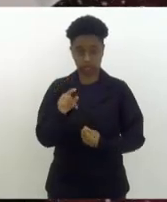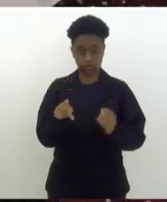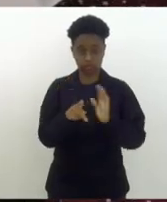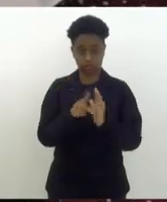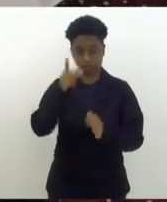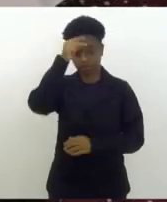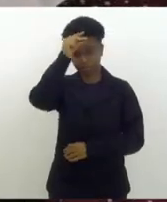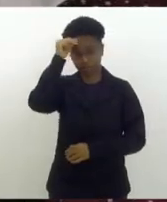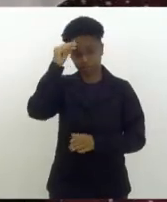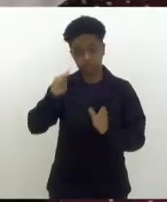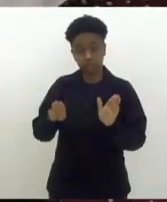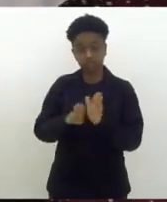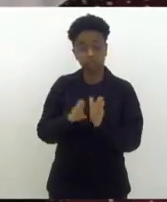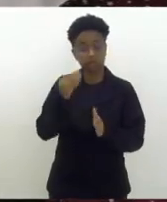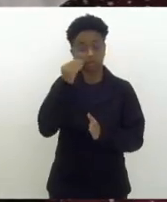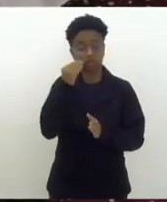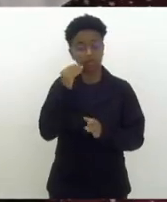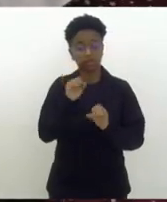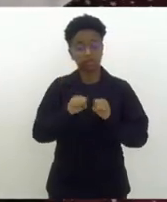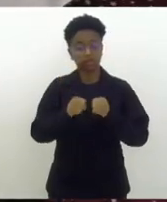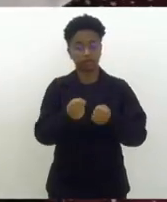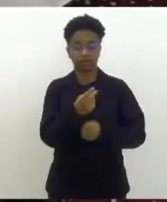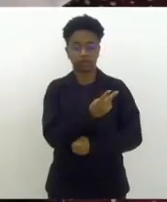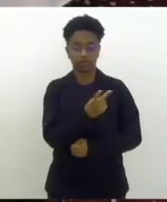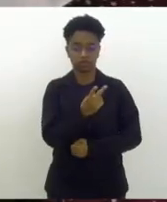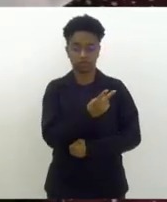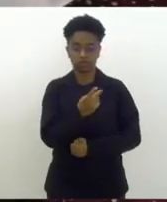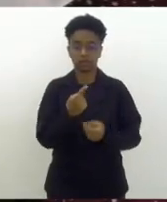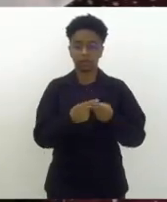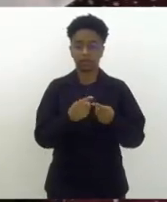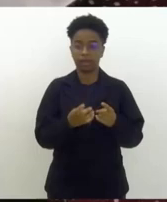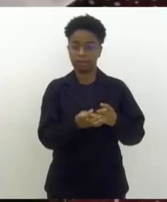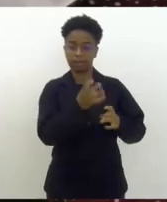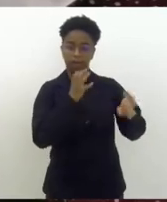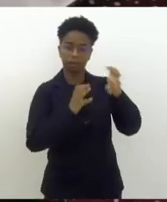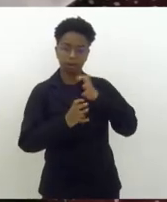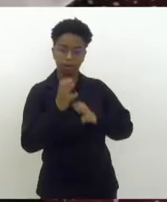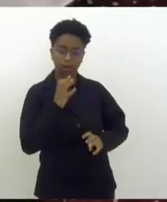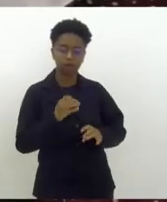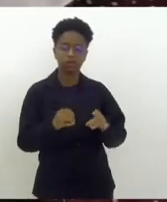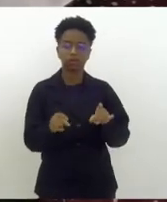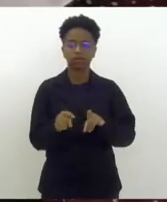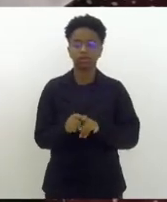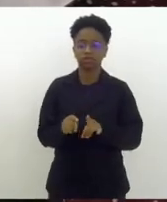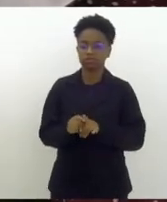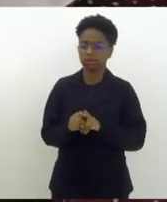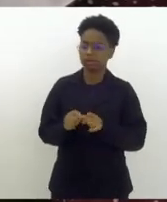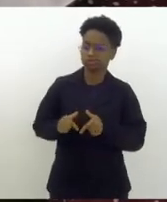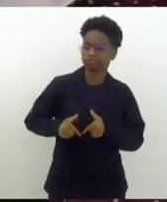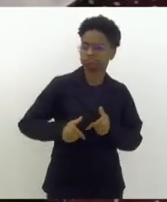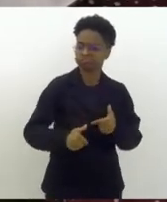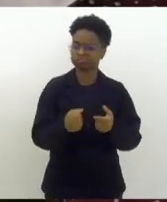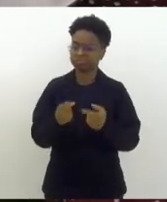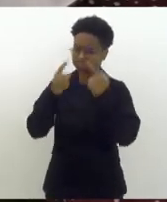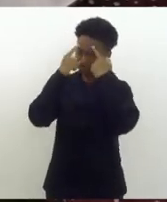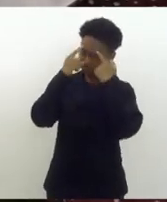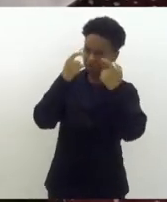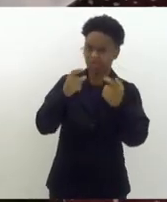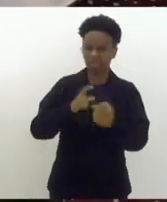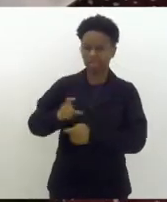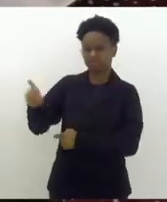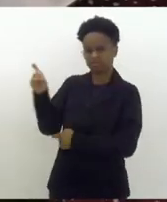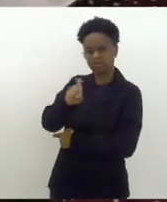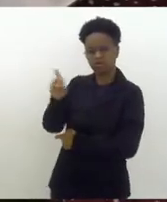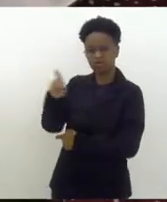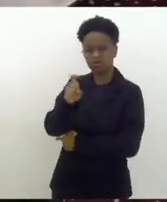chegaram para defender os dois que tinham me atacado de forma truculenta agressiva com spray de pimenta